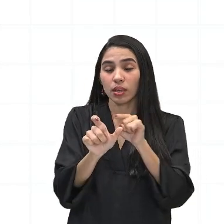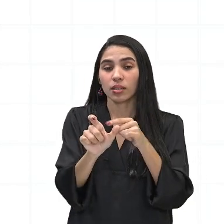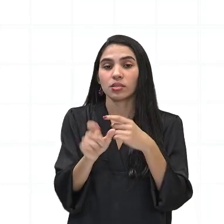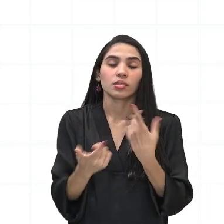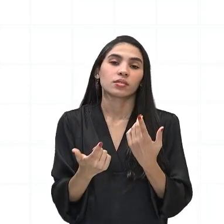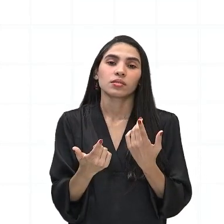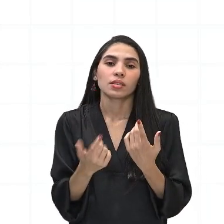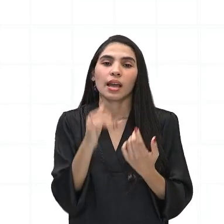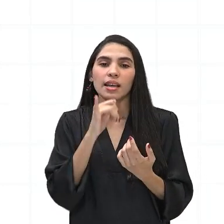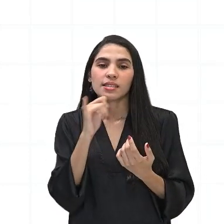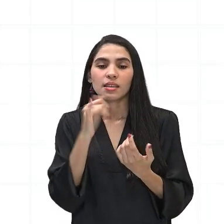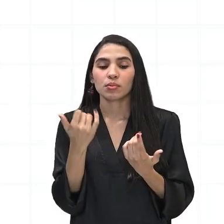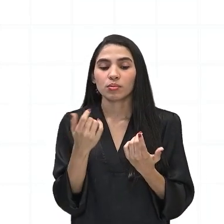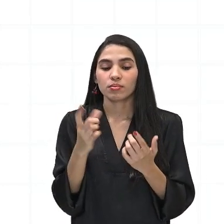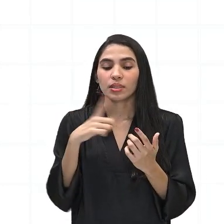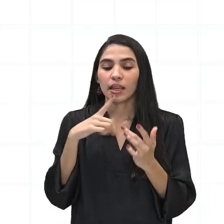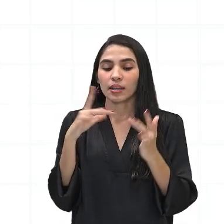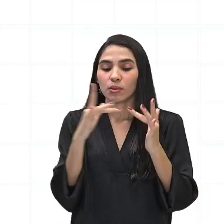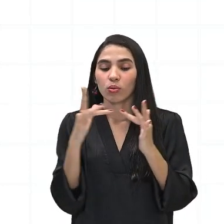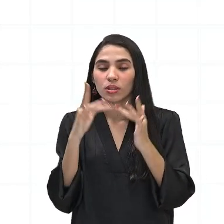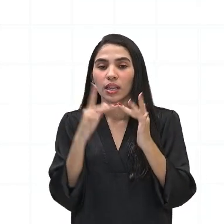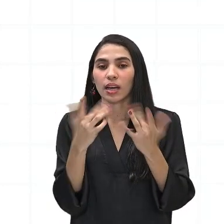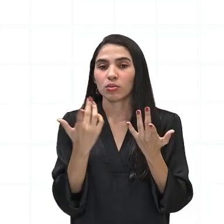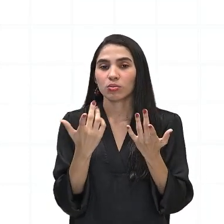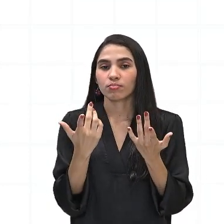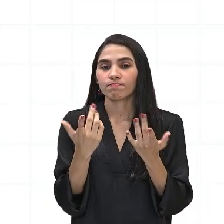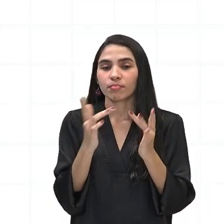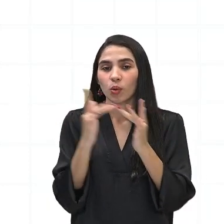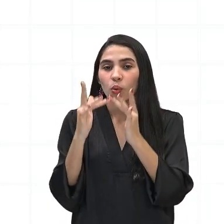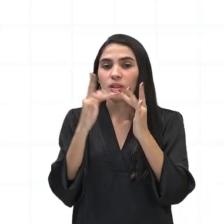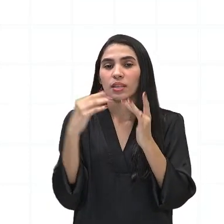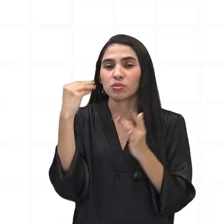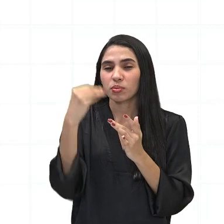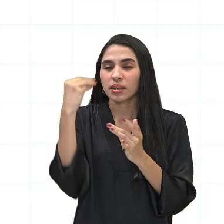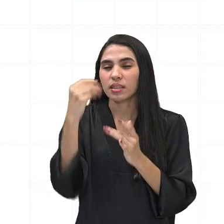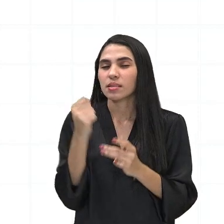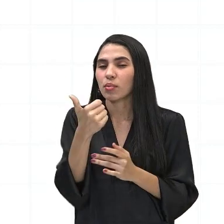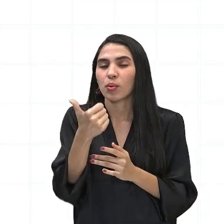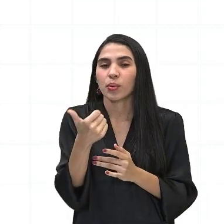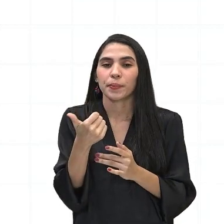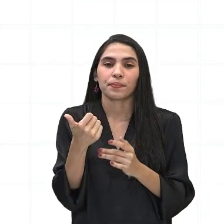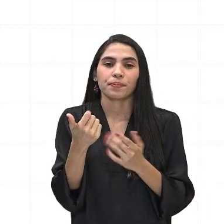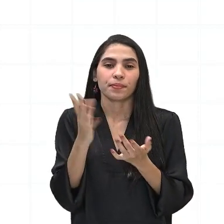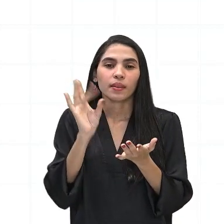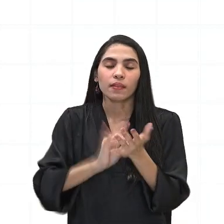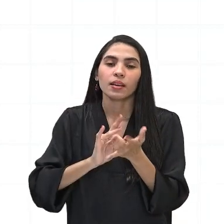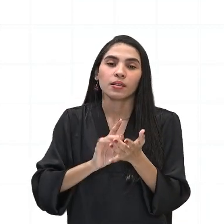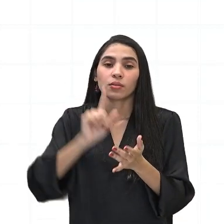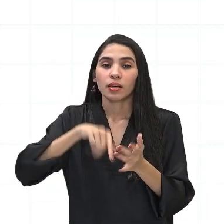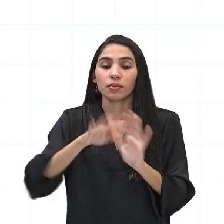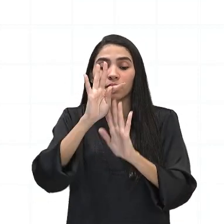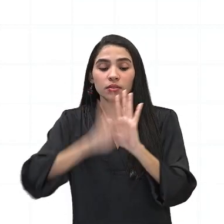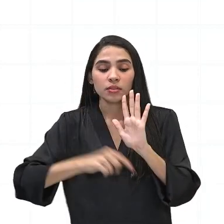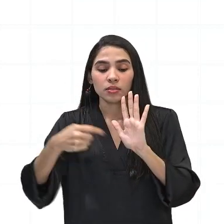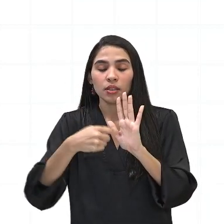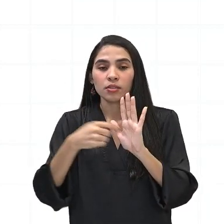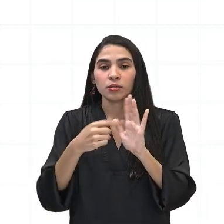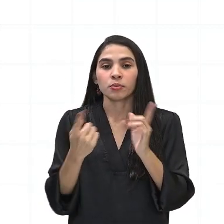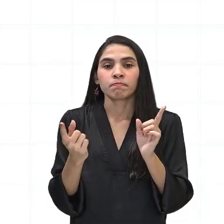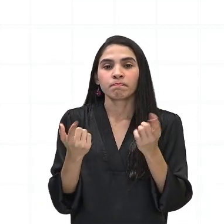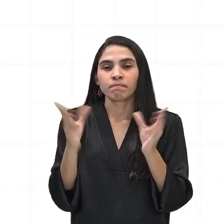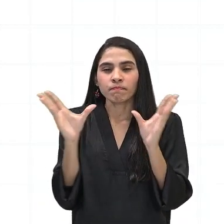consegue enxergar algo de extraordinário ali e consegue desenvolver o texto. E lembrem-se, a crônica, ela vai ter a característica de